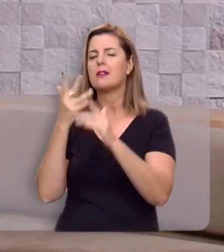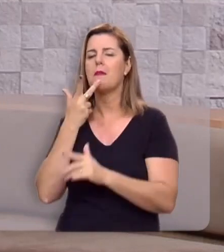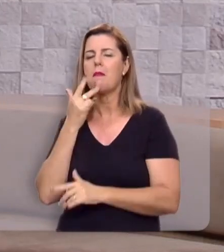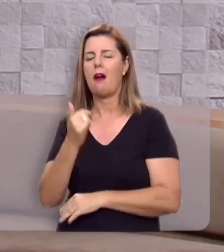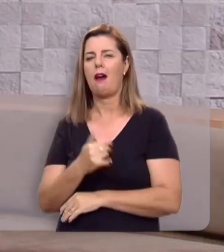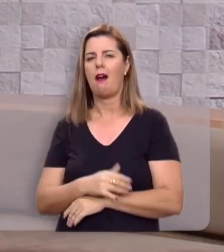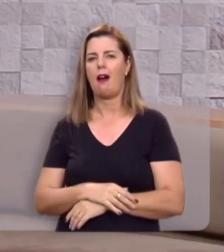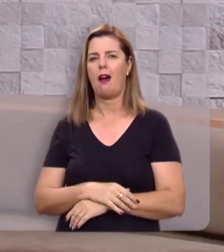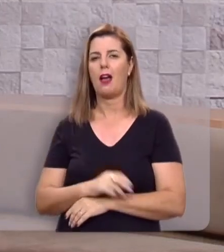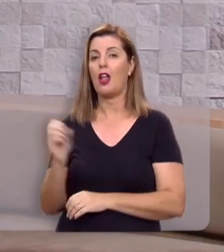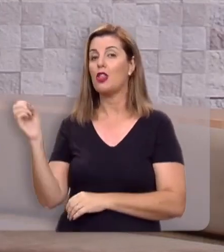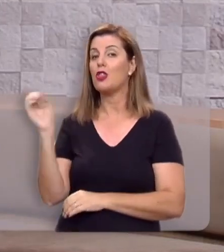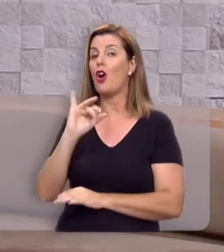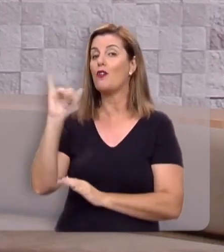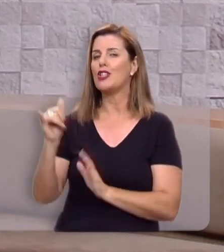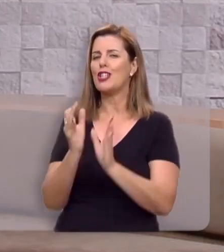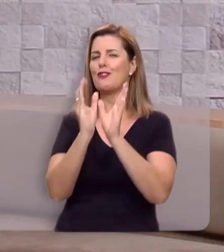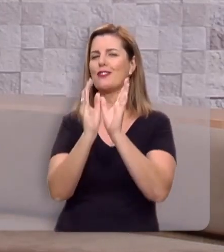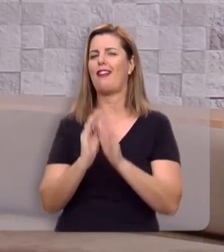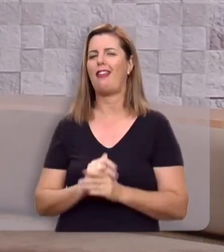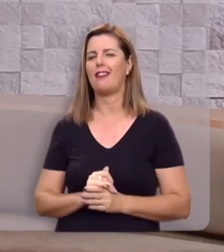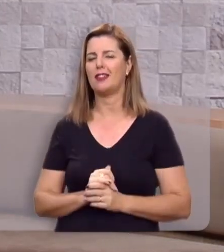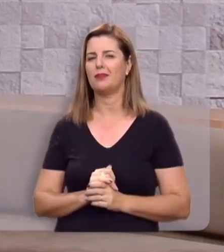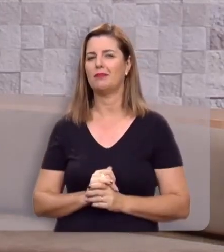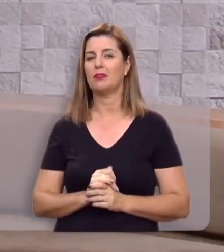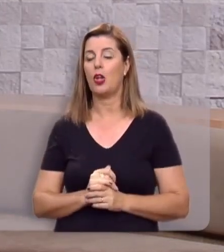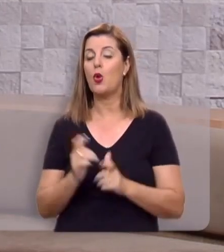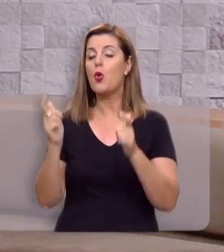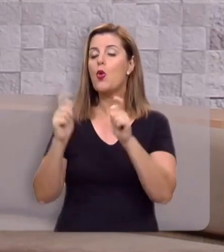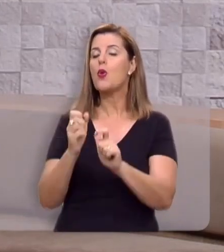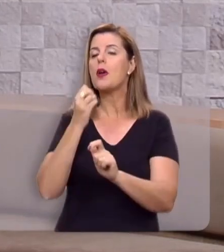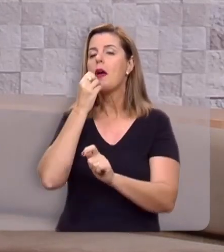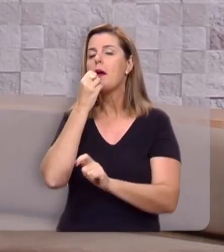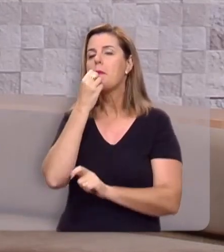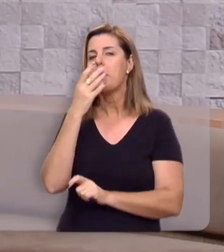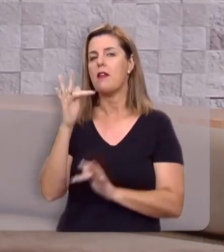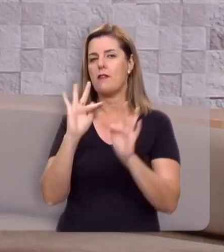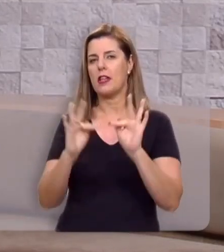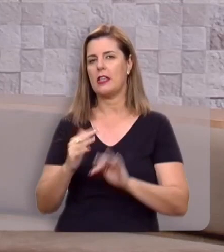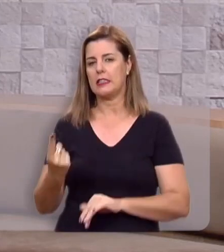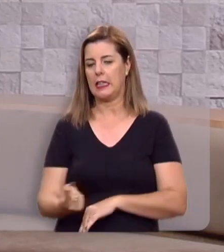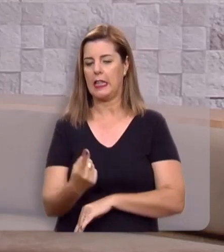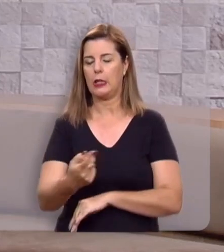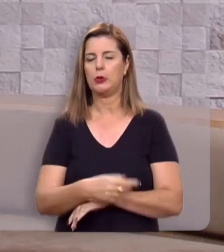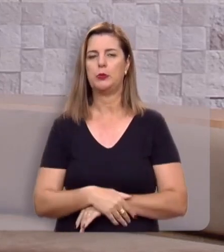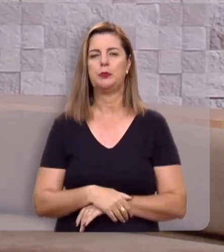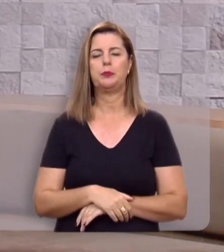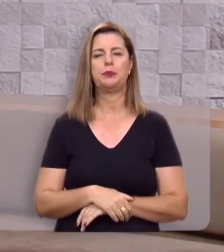do Pai, à Nova Jerusalém, ao lugar de bem-aventurança eterna.